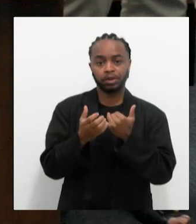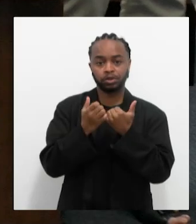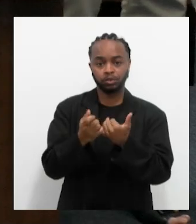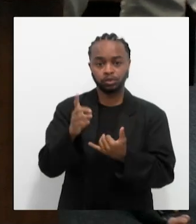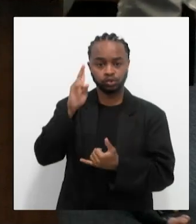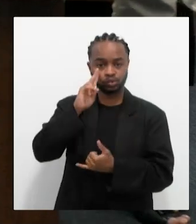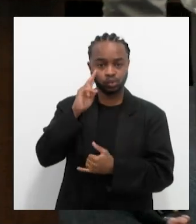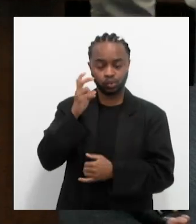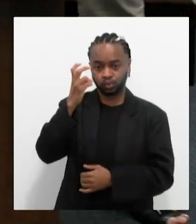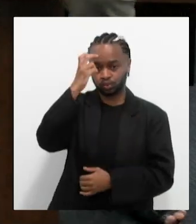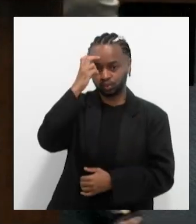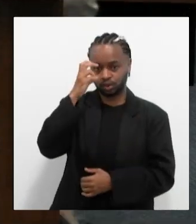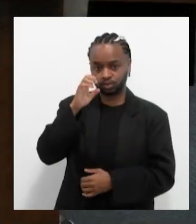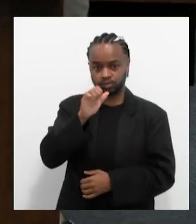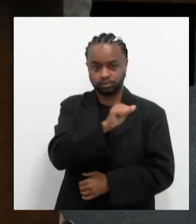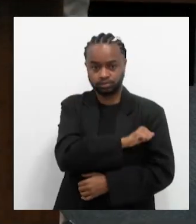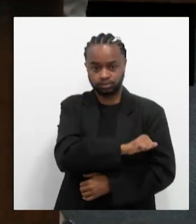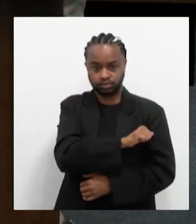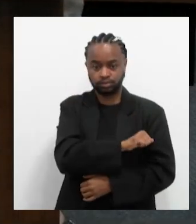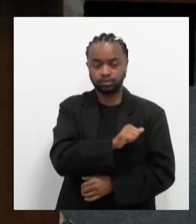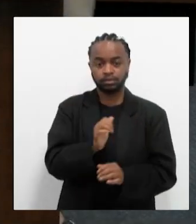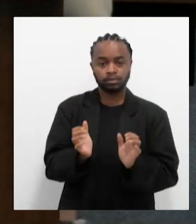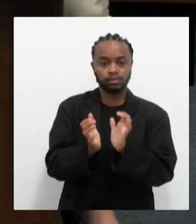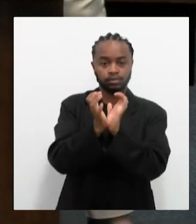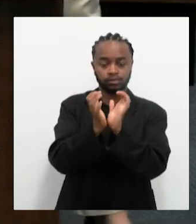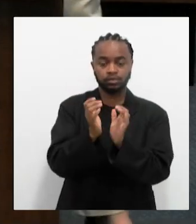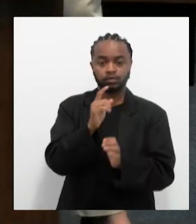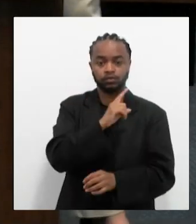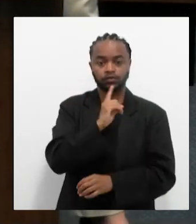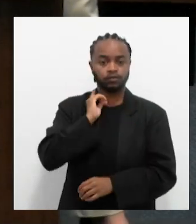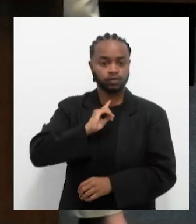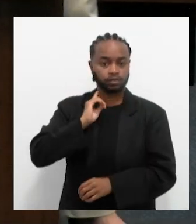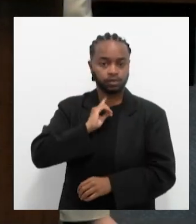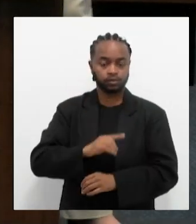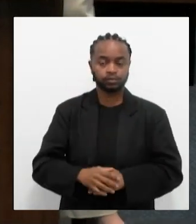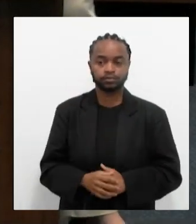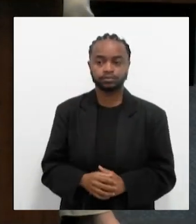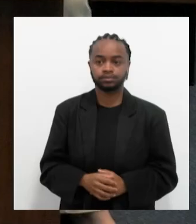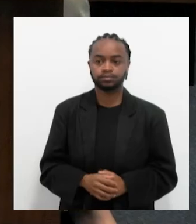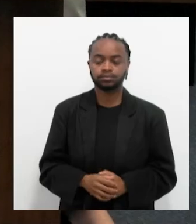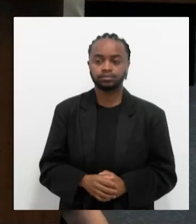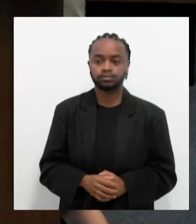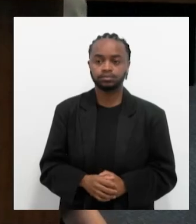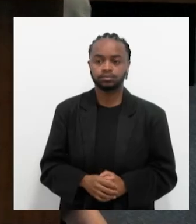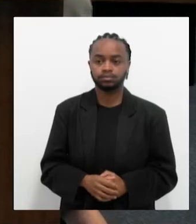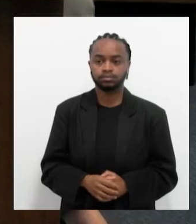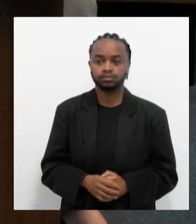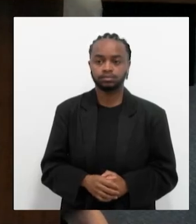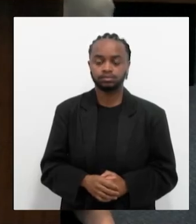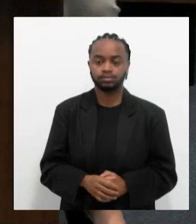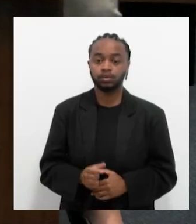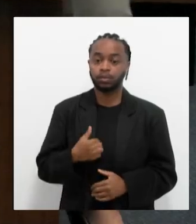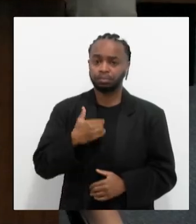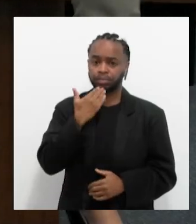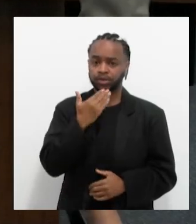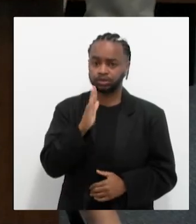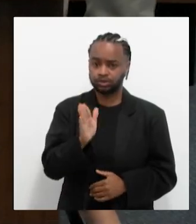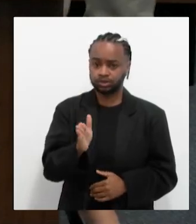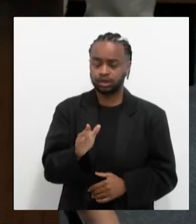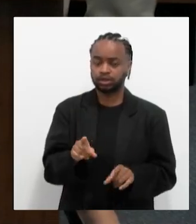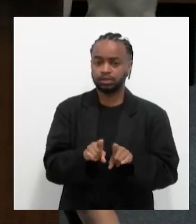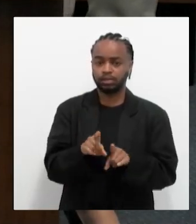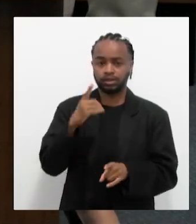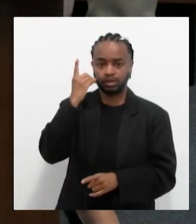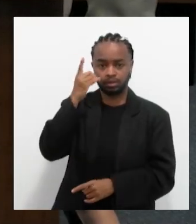cultural do Estado do Rio o Clube de Regatas do Flamengo. Já pedi e a